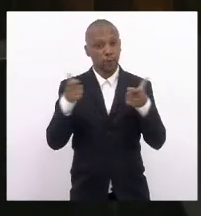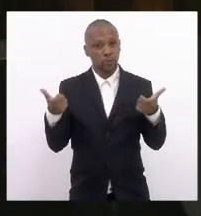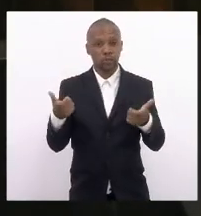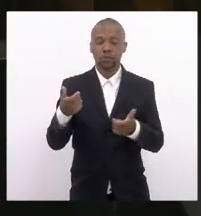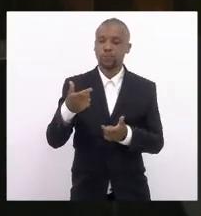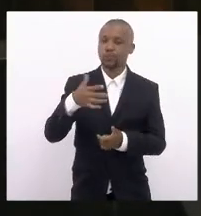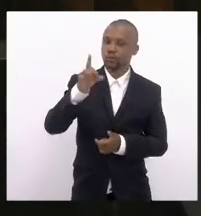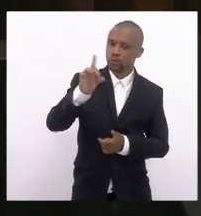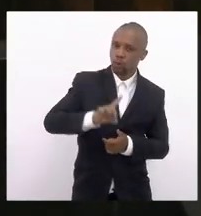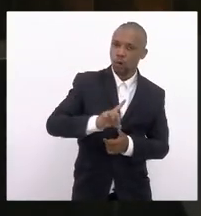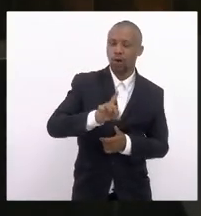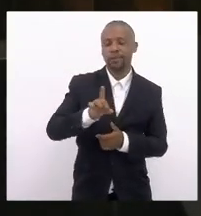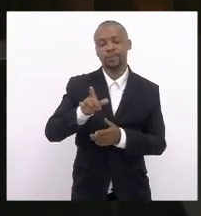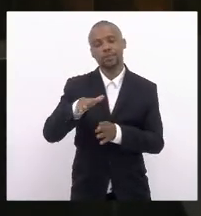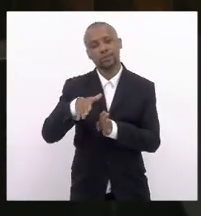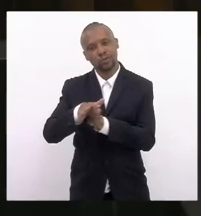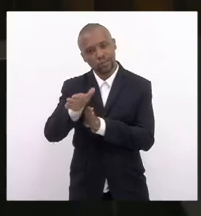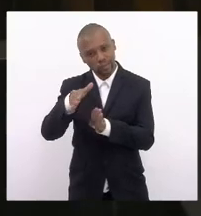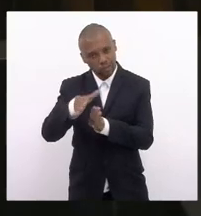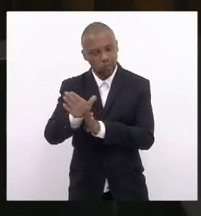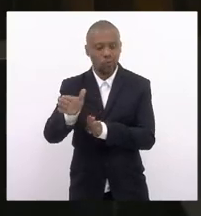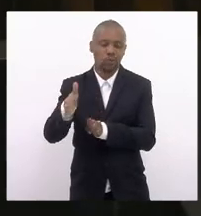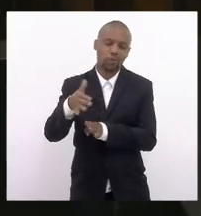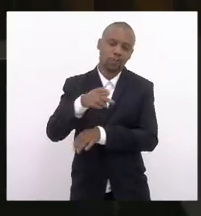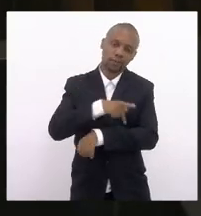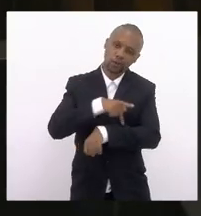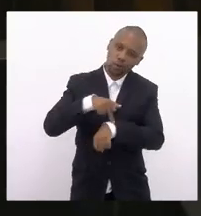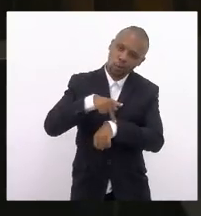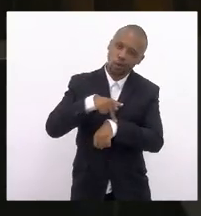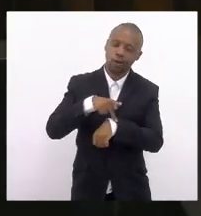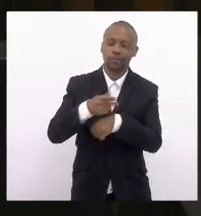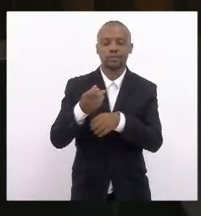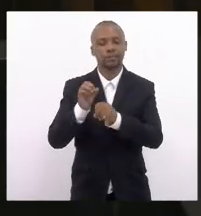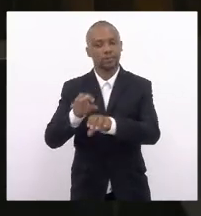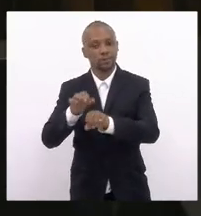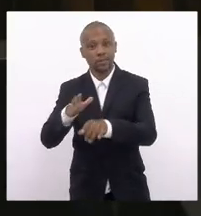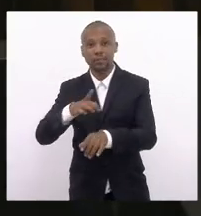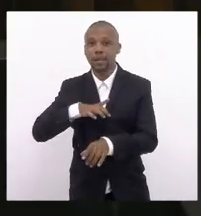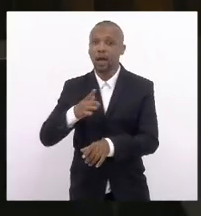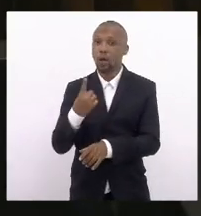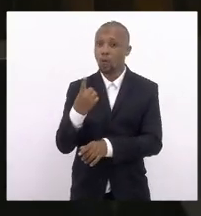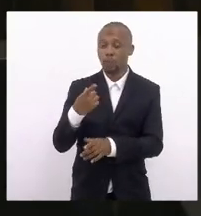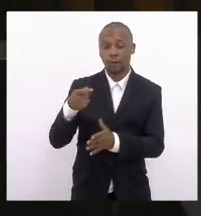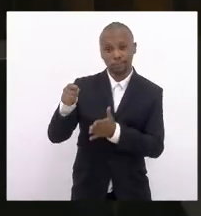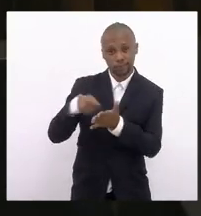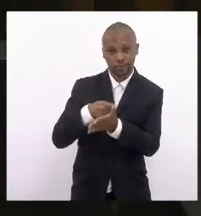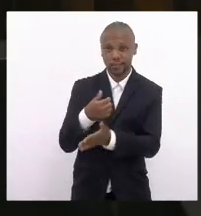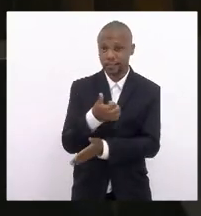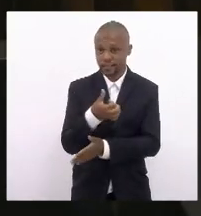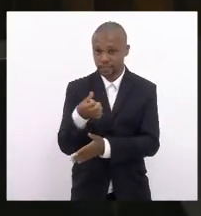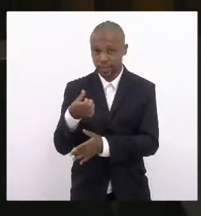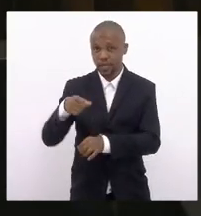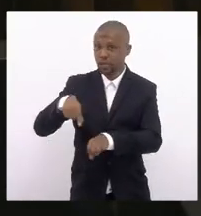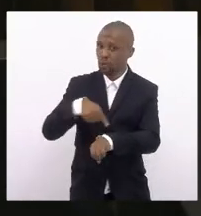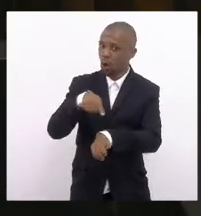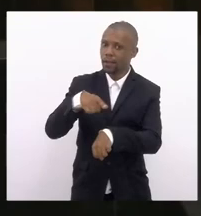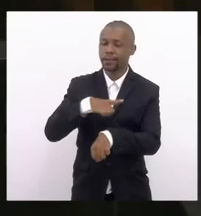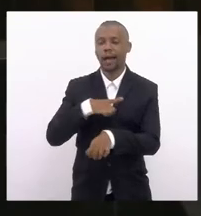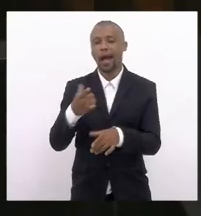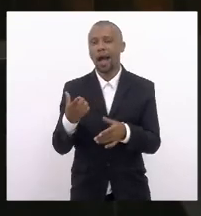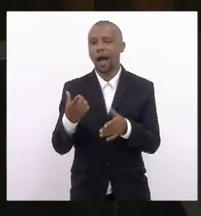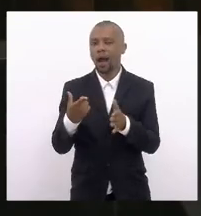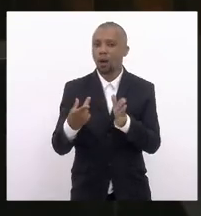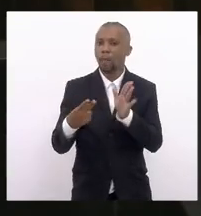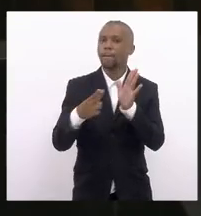coordenadores pedagógicos e orientadores educacionais estão sofrendo, que é o fato de terem uma matrícula de 16 horas, estarem cumprindo